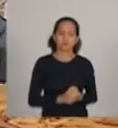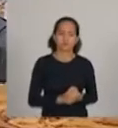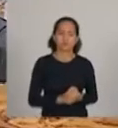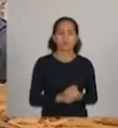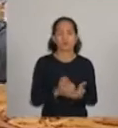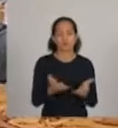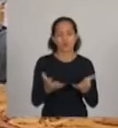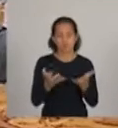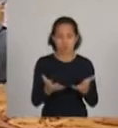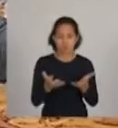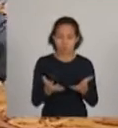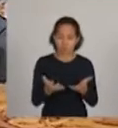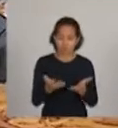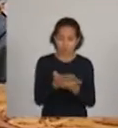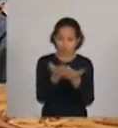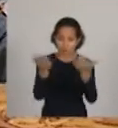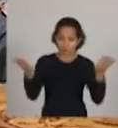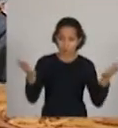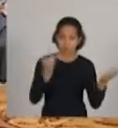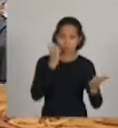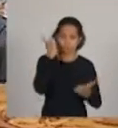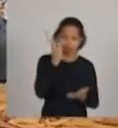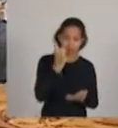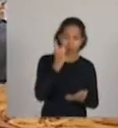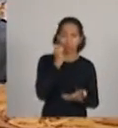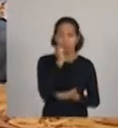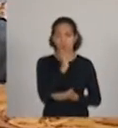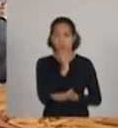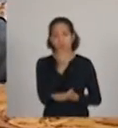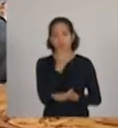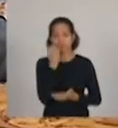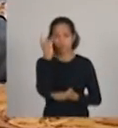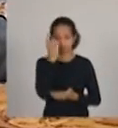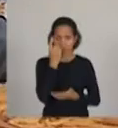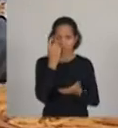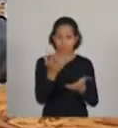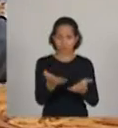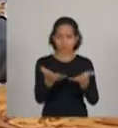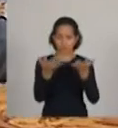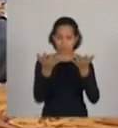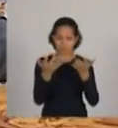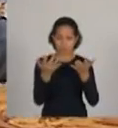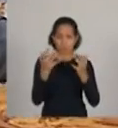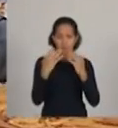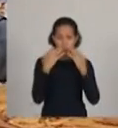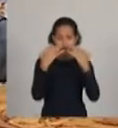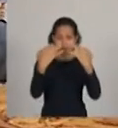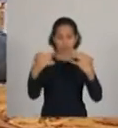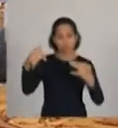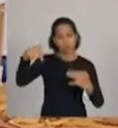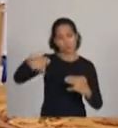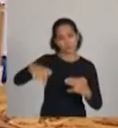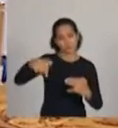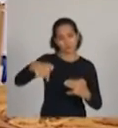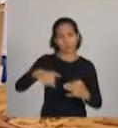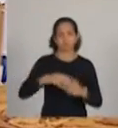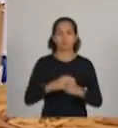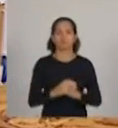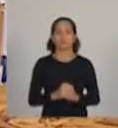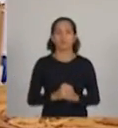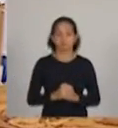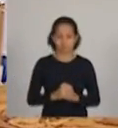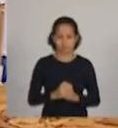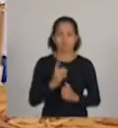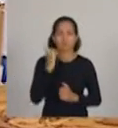como cá, meus pares, a meus colegas que estão no plenário aqui, meus colegas, só